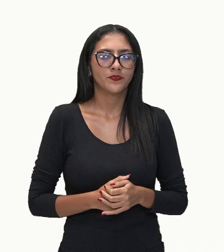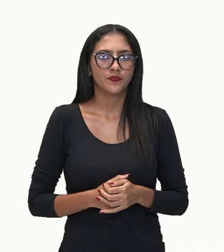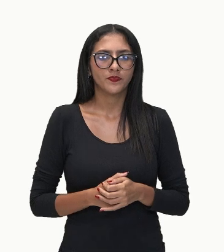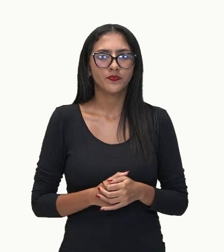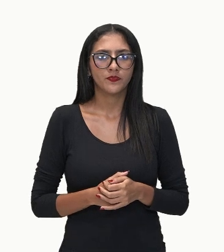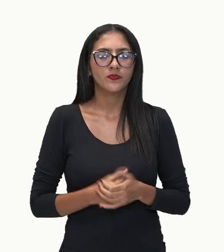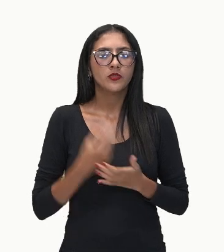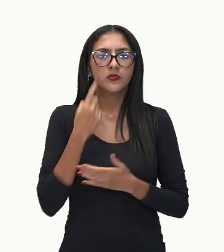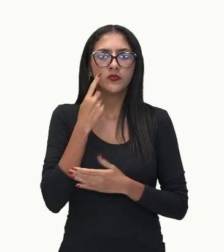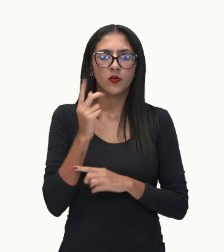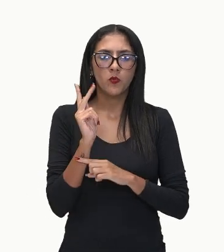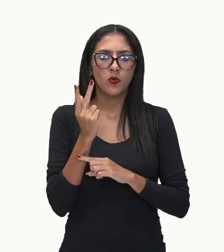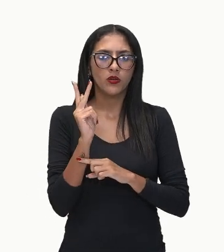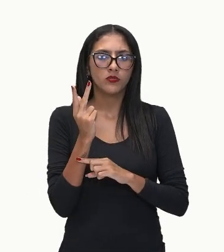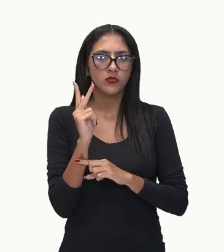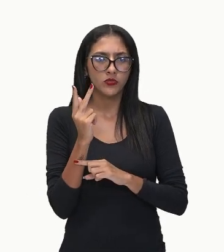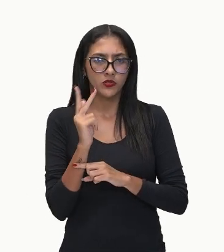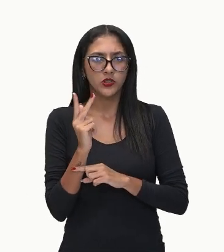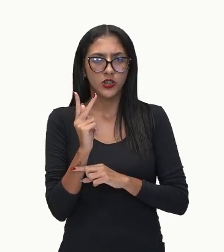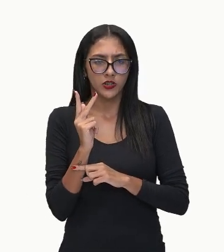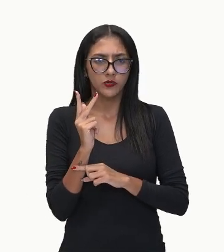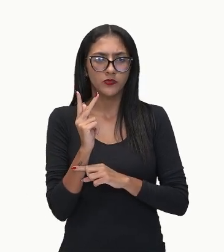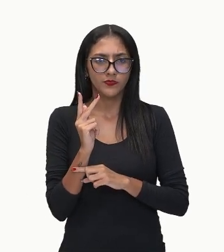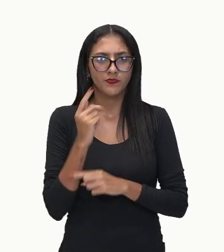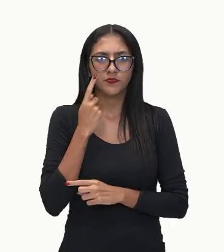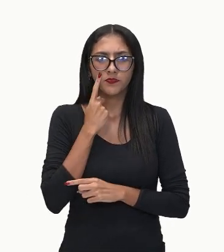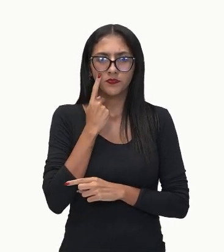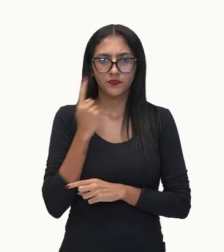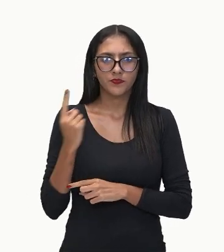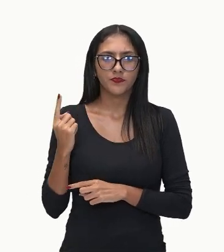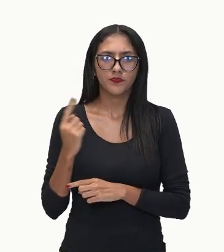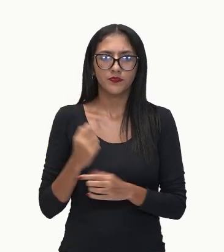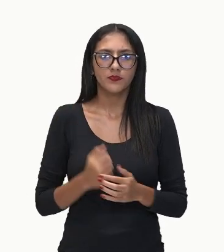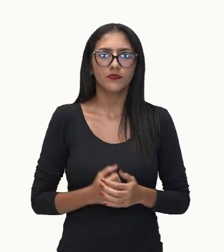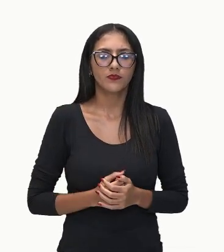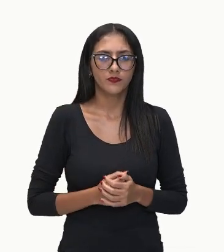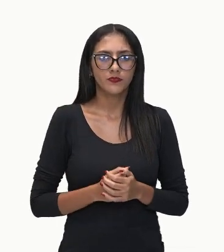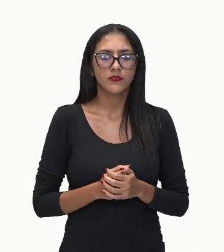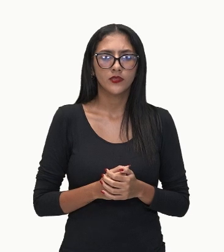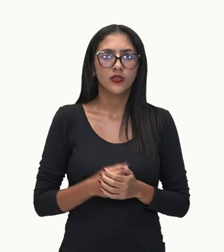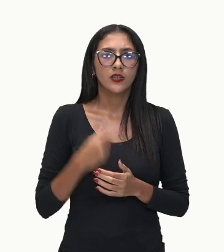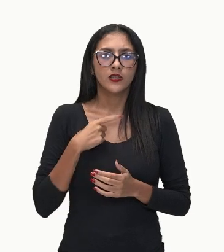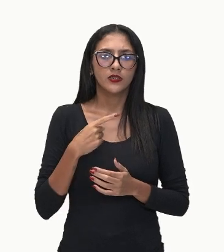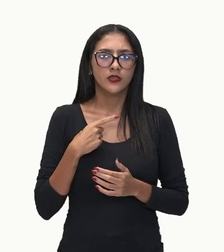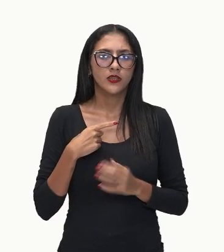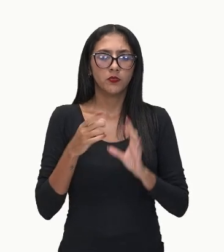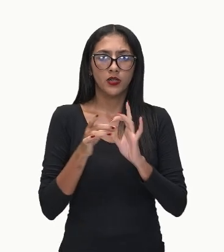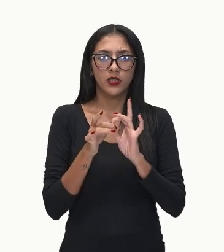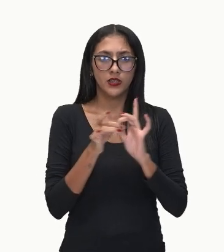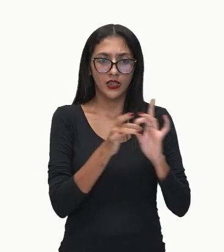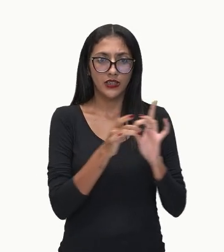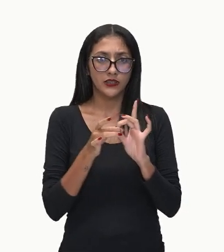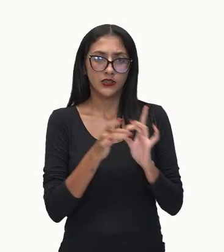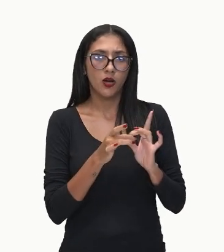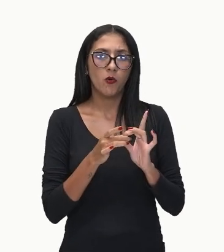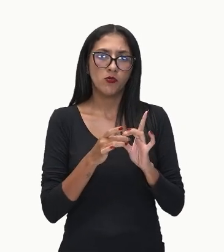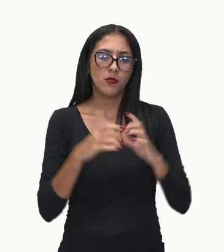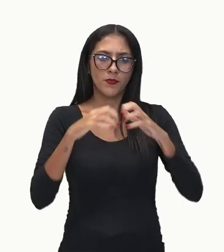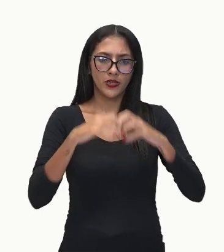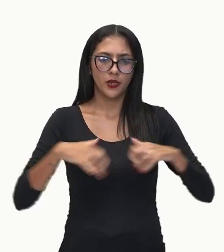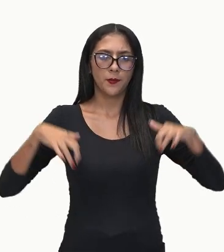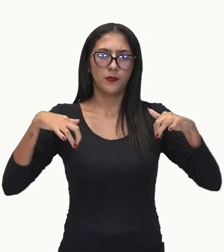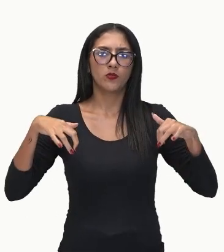o hidrogênio, ele vai ser, ó, vai ocorrer uma quebra aqui dessa ligação, né, dessas